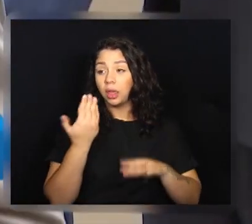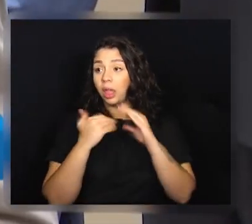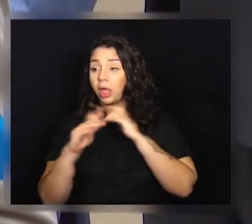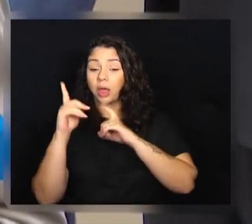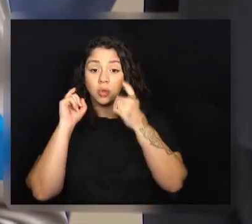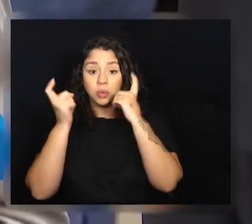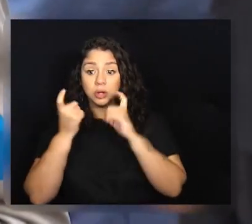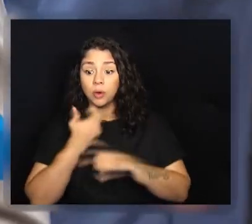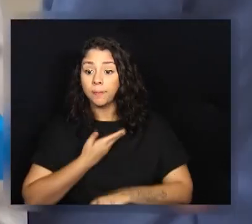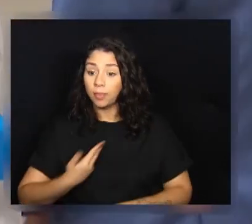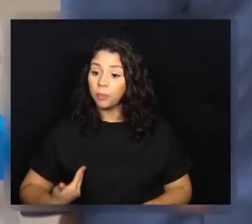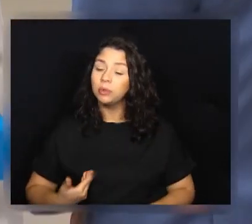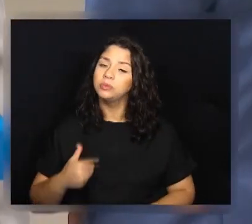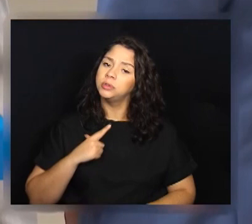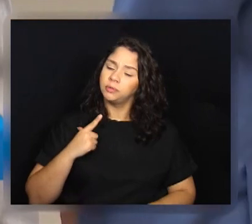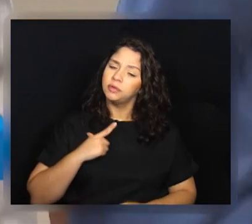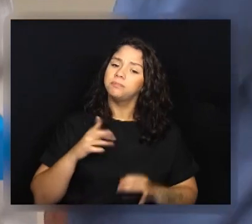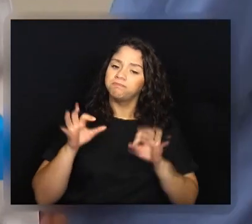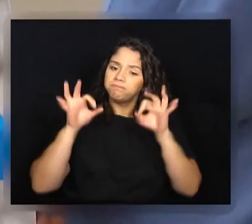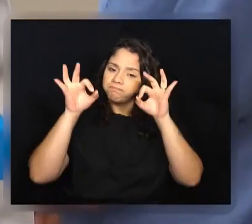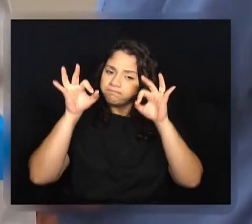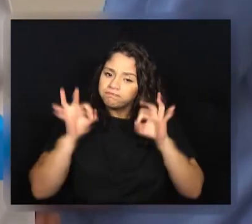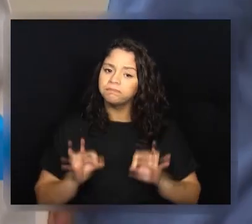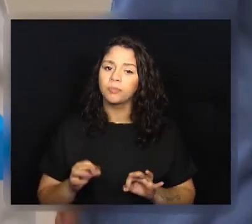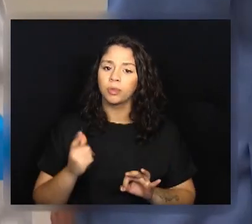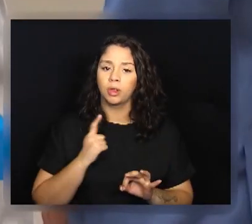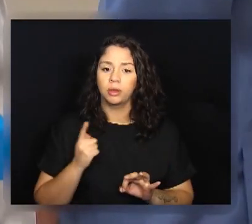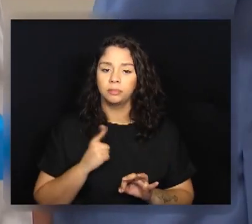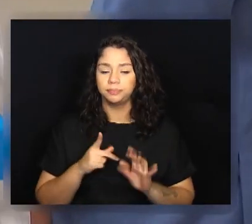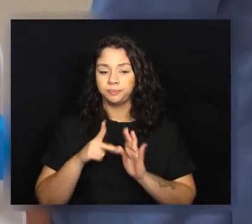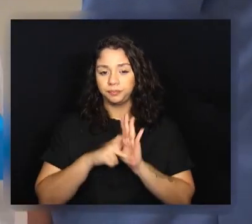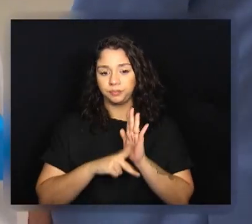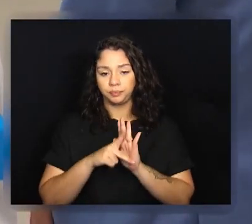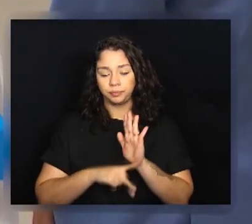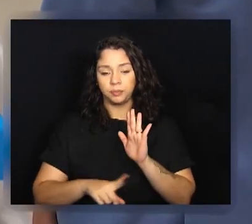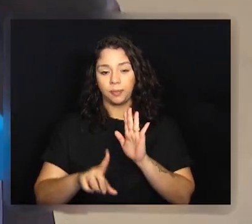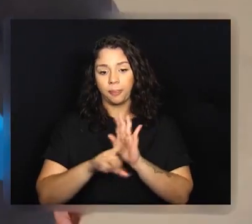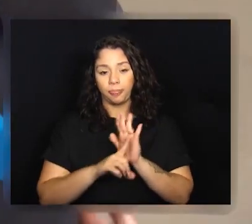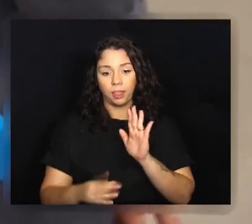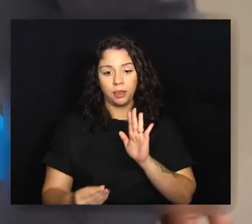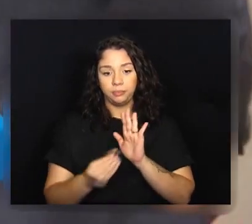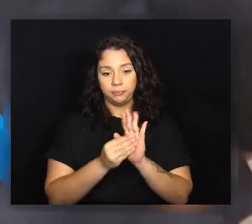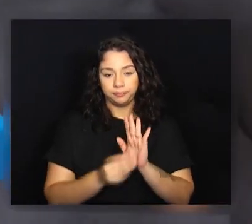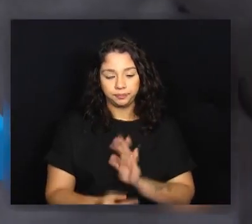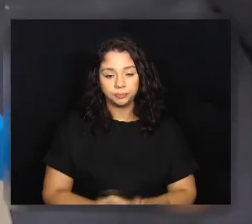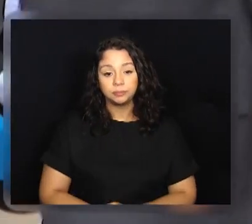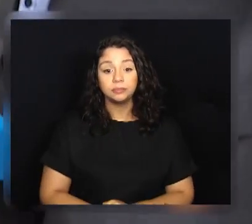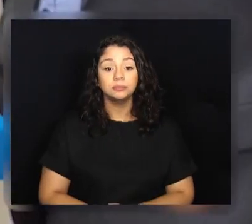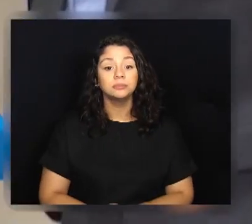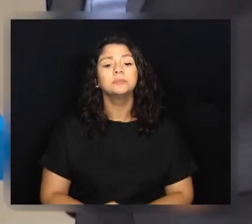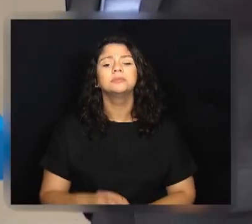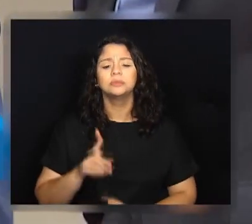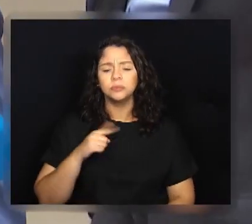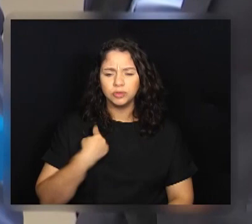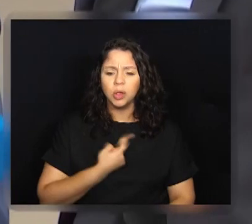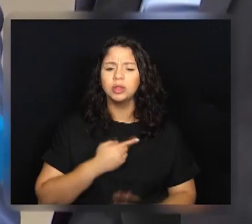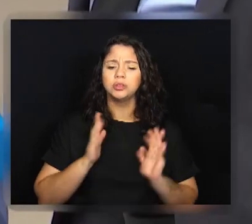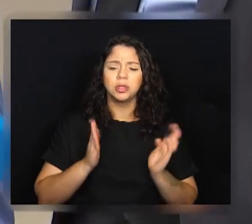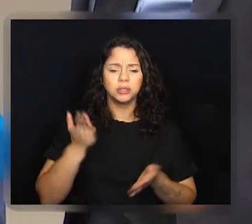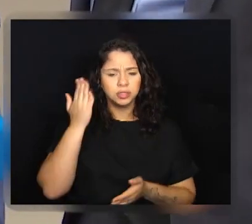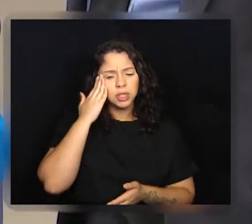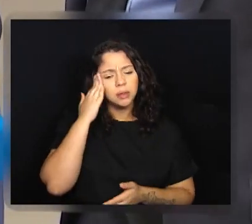públicas e o senhor foi muito feliz em colocar isso daí no papel, nesse projeto maravilhoso. Hoje a gente sabe que quem pega ônibus na